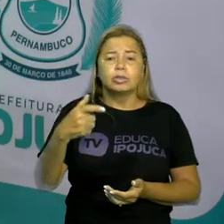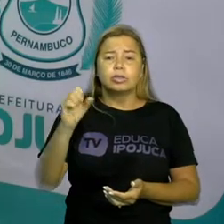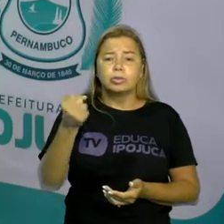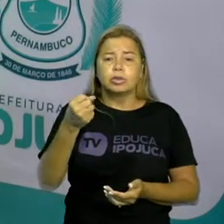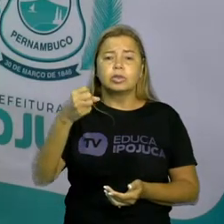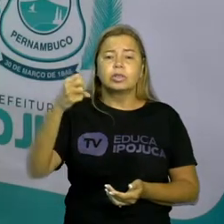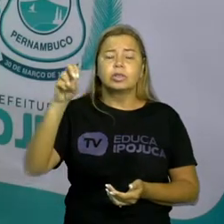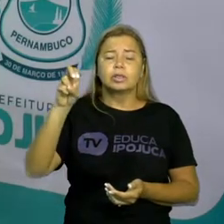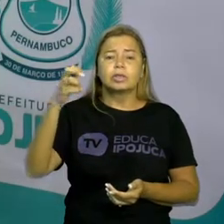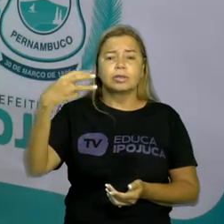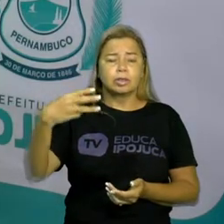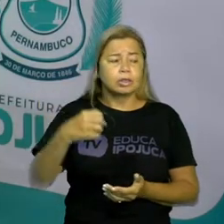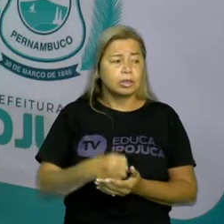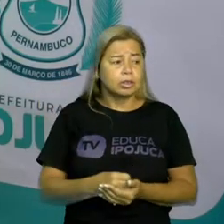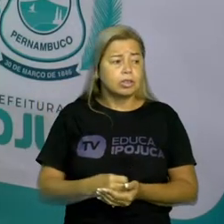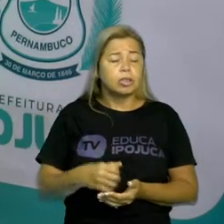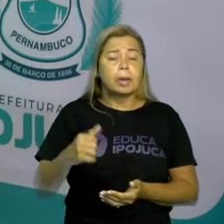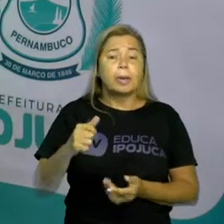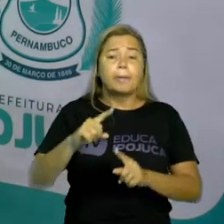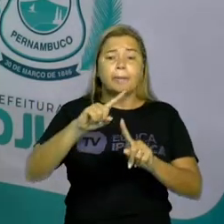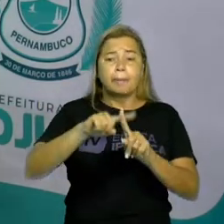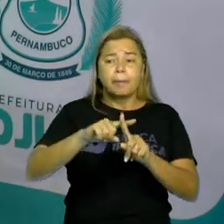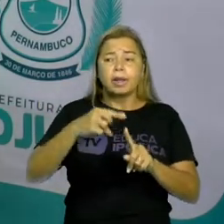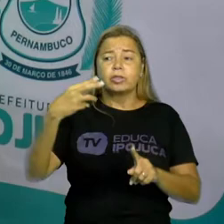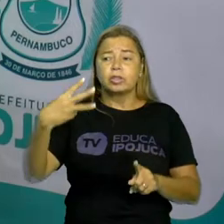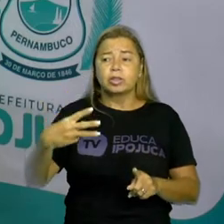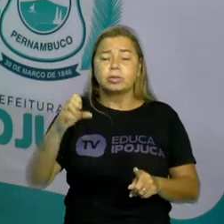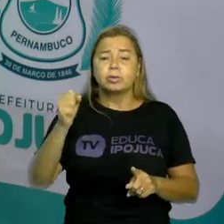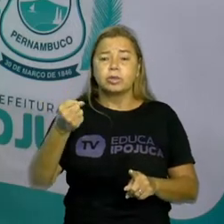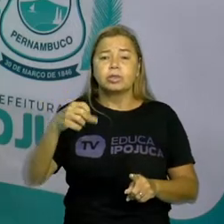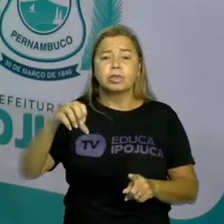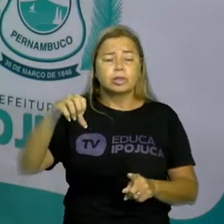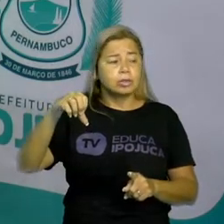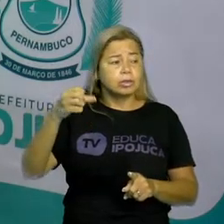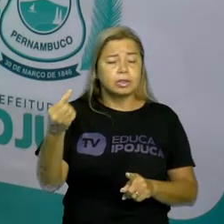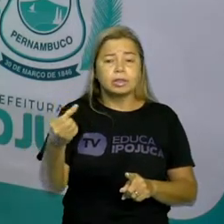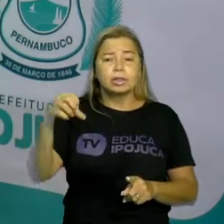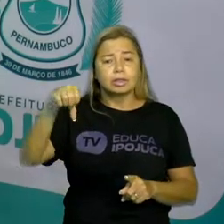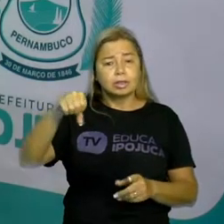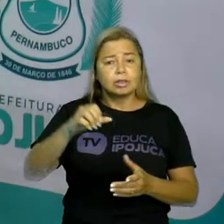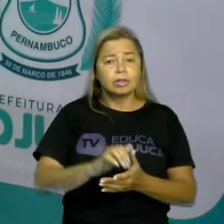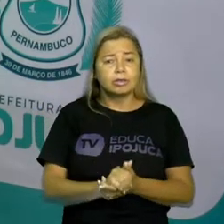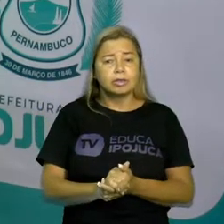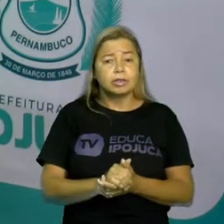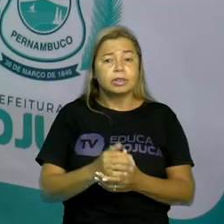2.853 mais 3.869 vai dar um total de